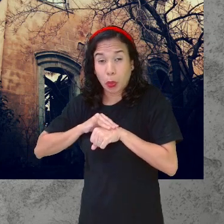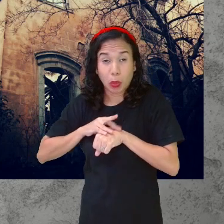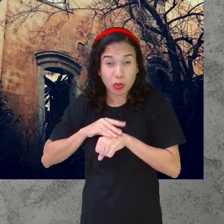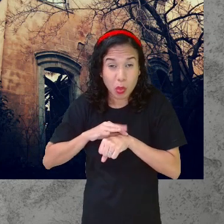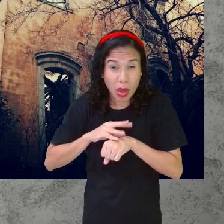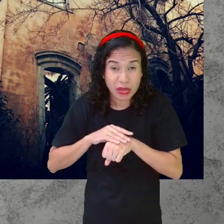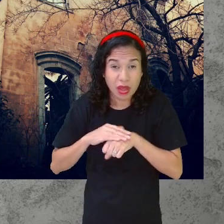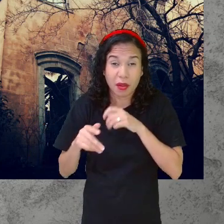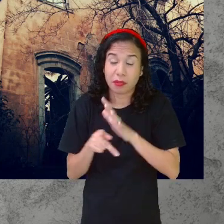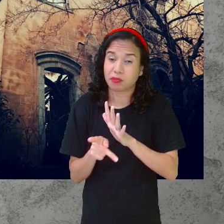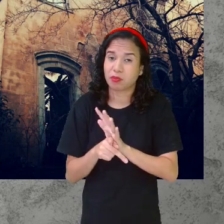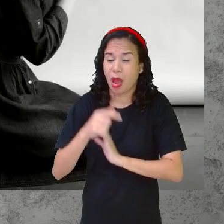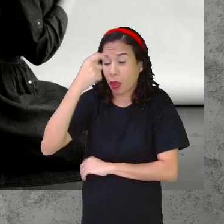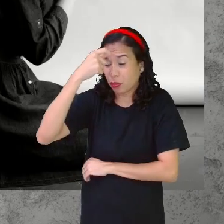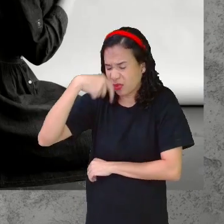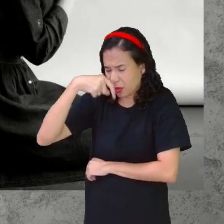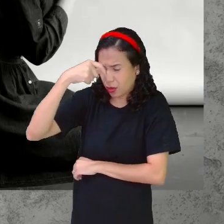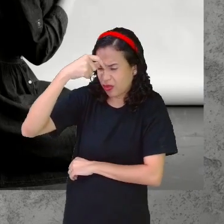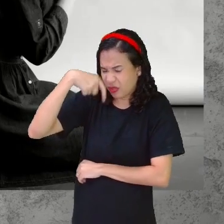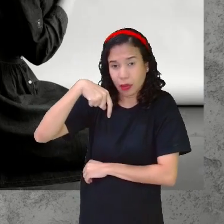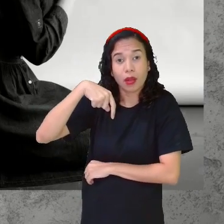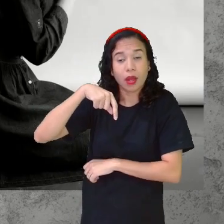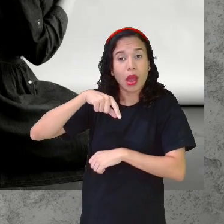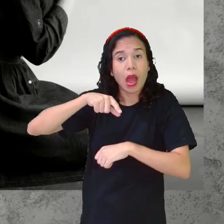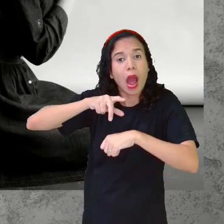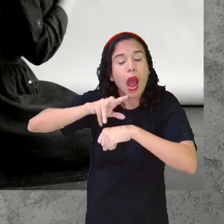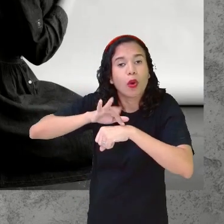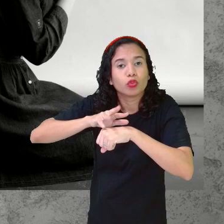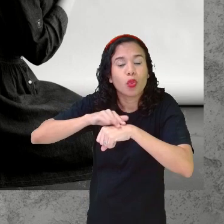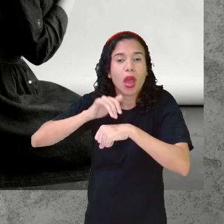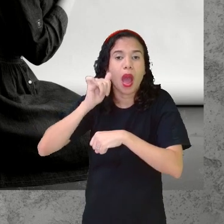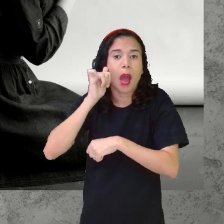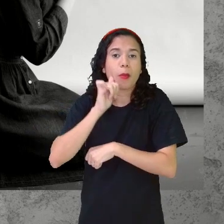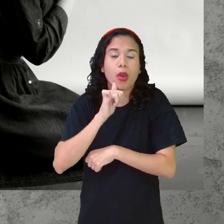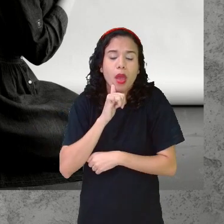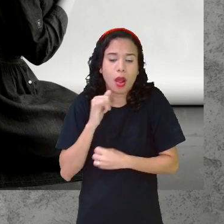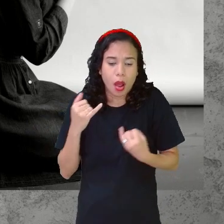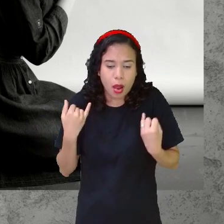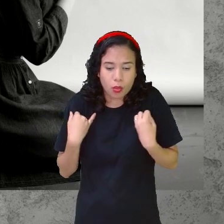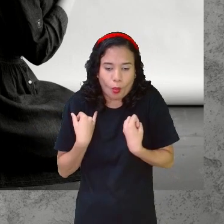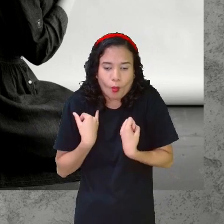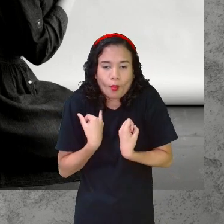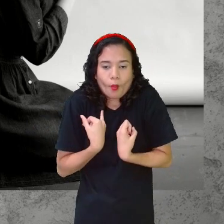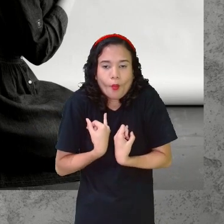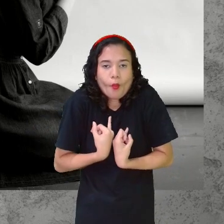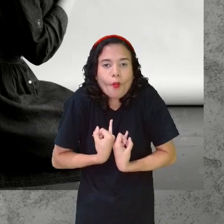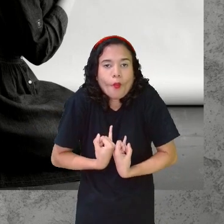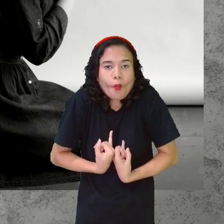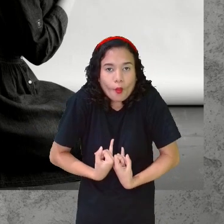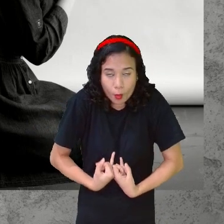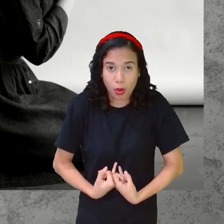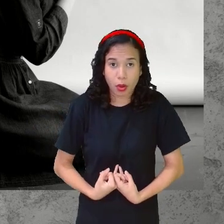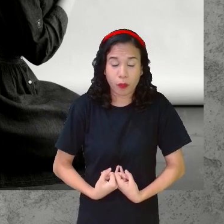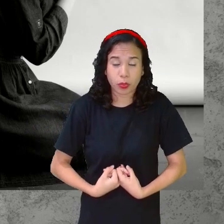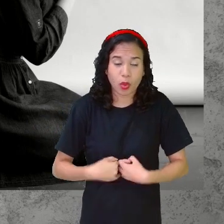uma influenza. E essa doença fez com que ela emagrecesse muito. O